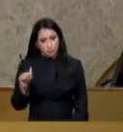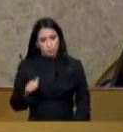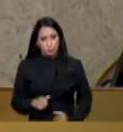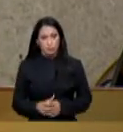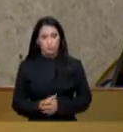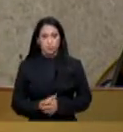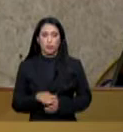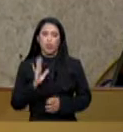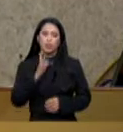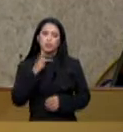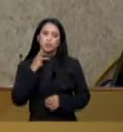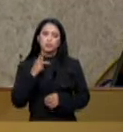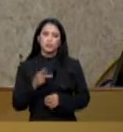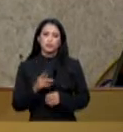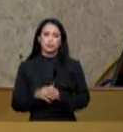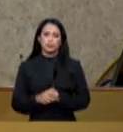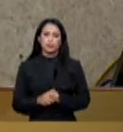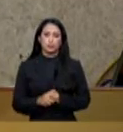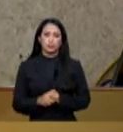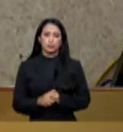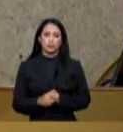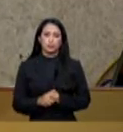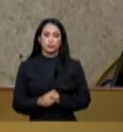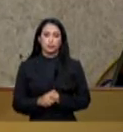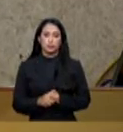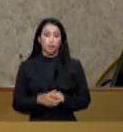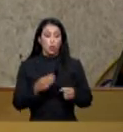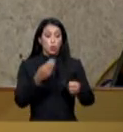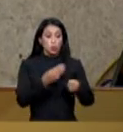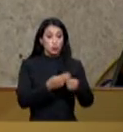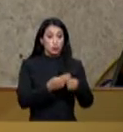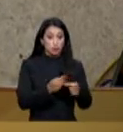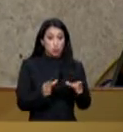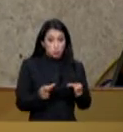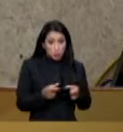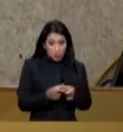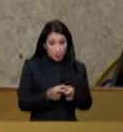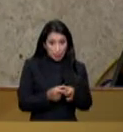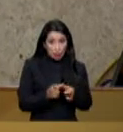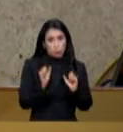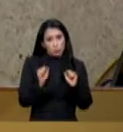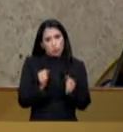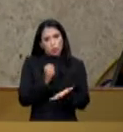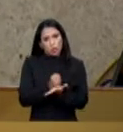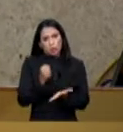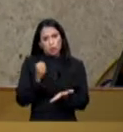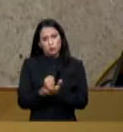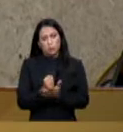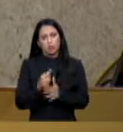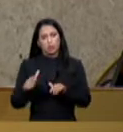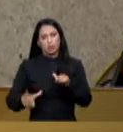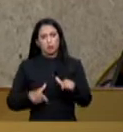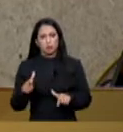águas. Como eu já disse, pequenos municípios podem contratar o serviço de água em bloco